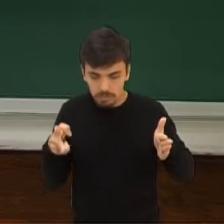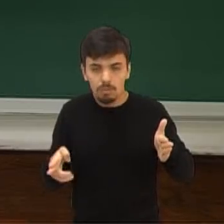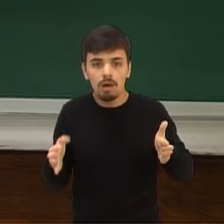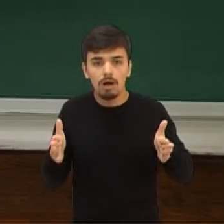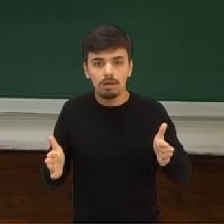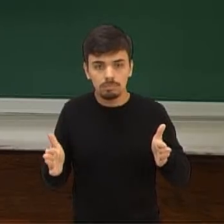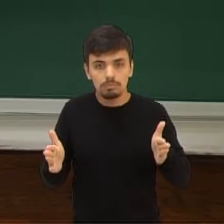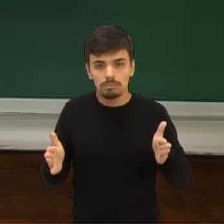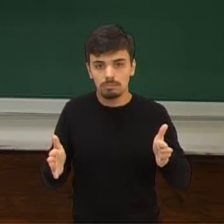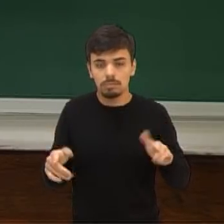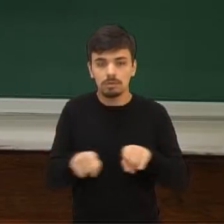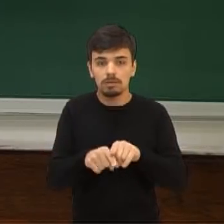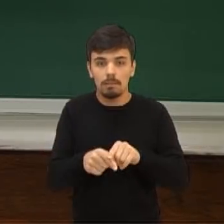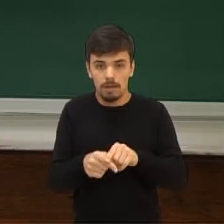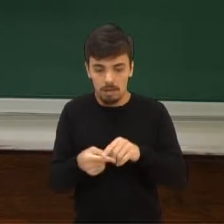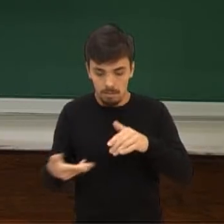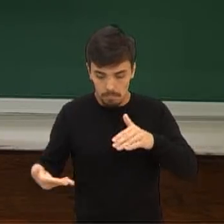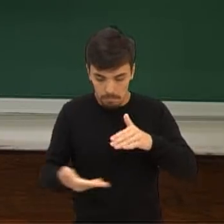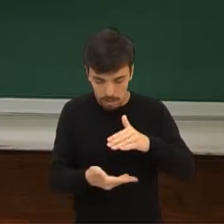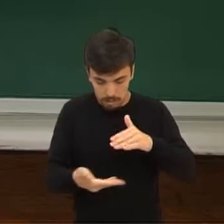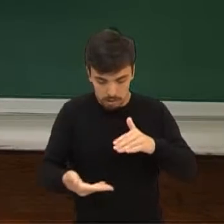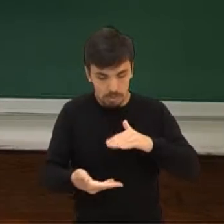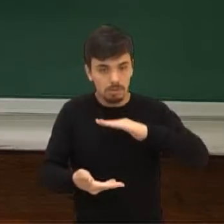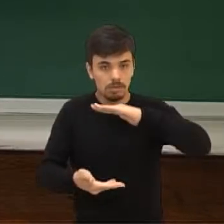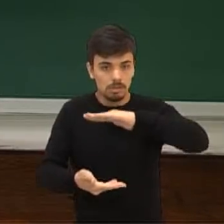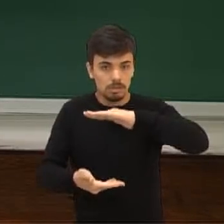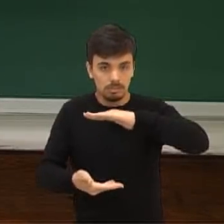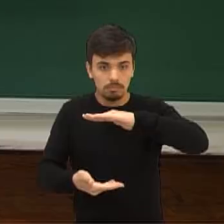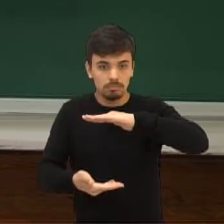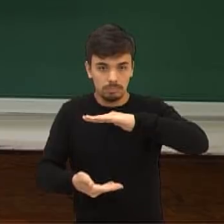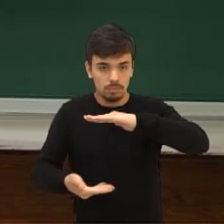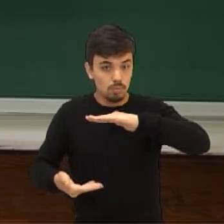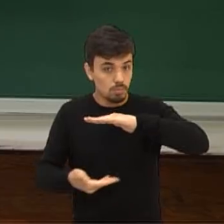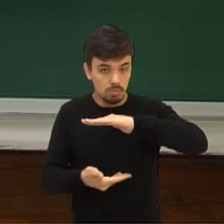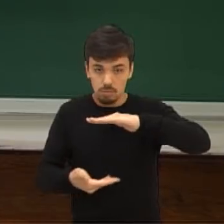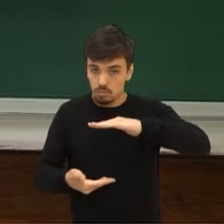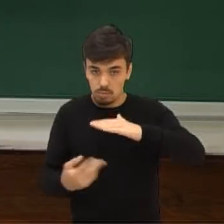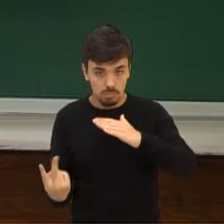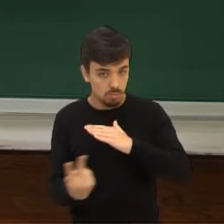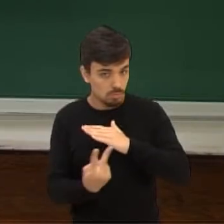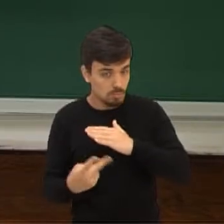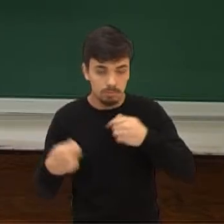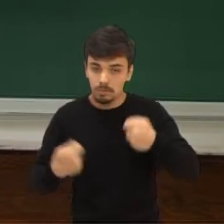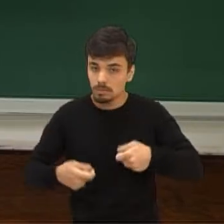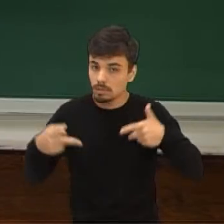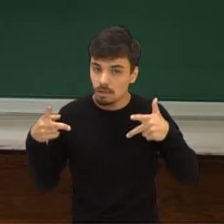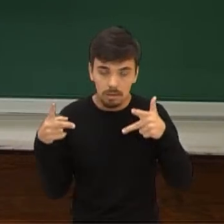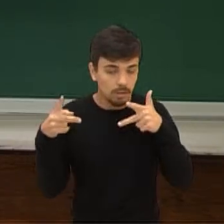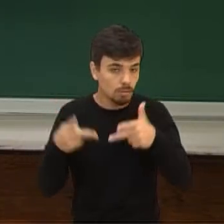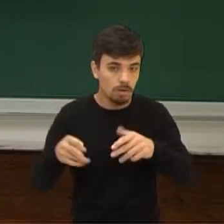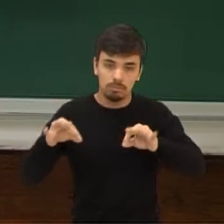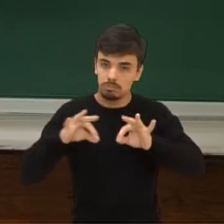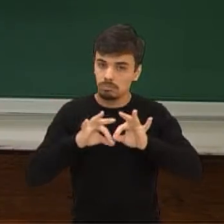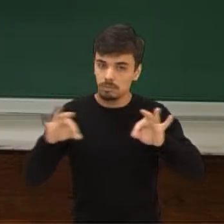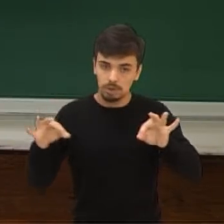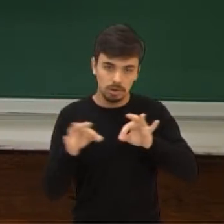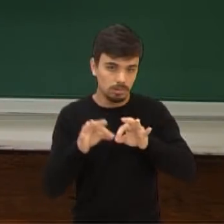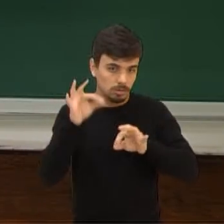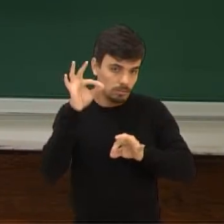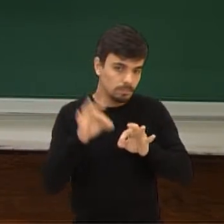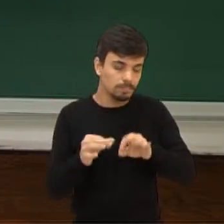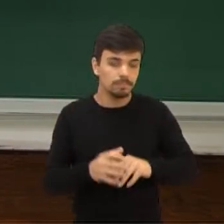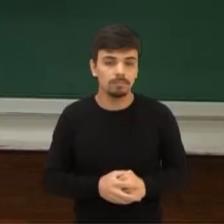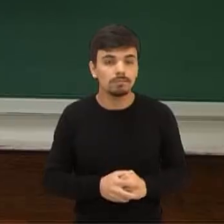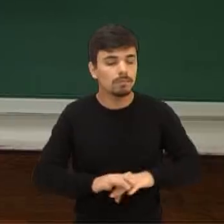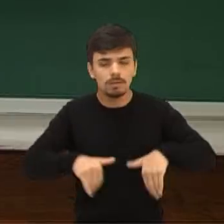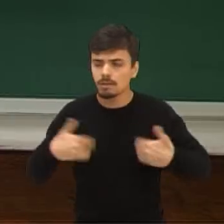nossas bases, a tampinha que vai embaixo e a tampinha que vai em cima, também tem que terem as mesmas medidas.